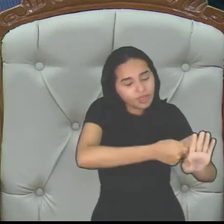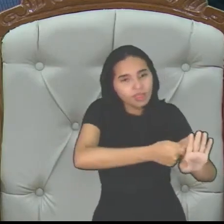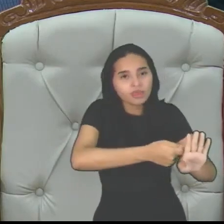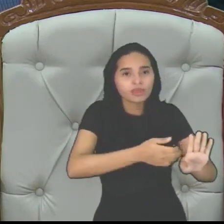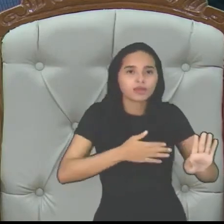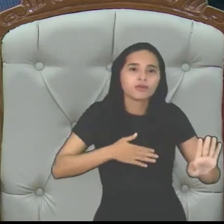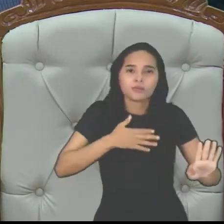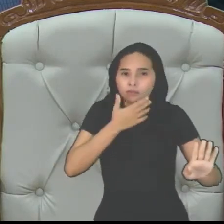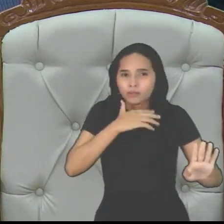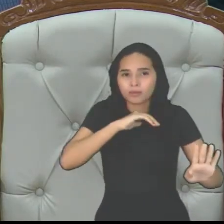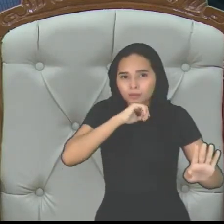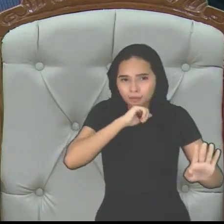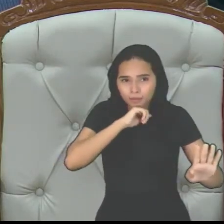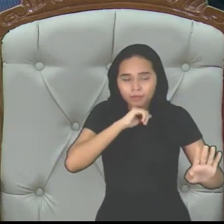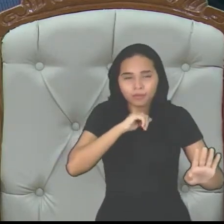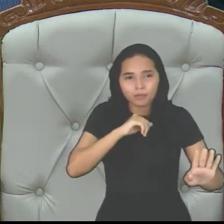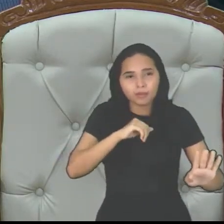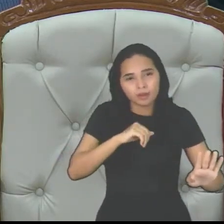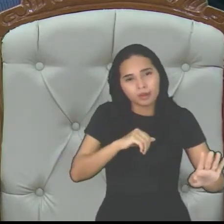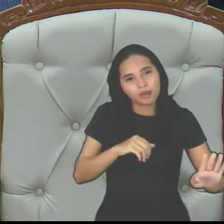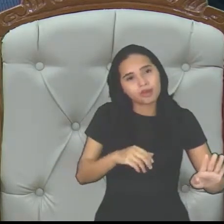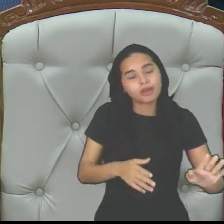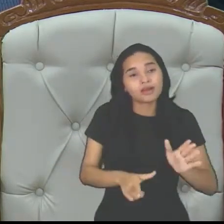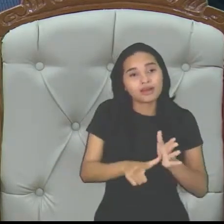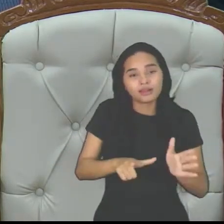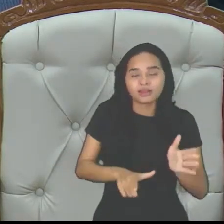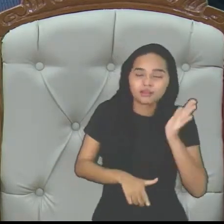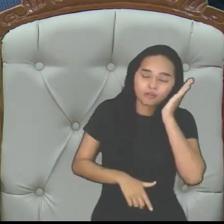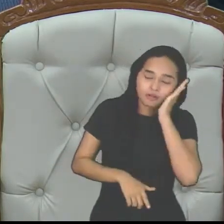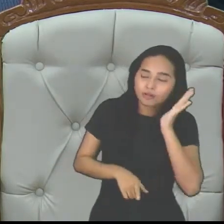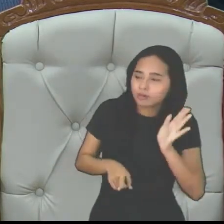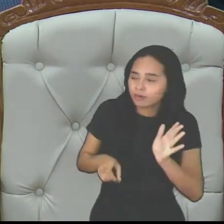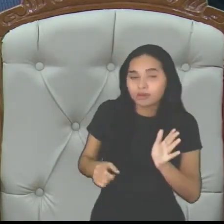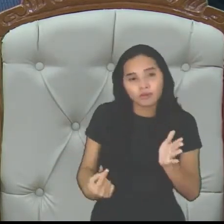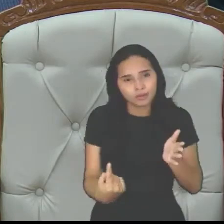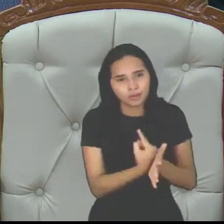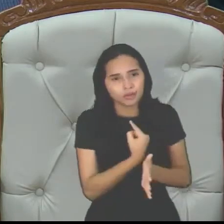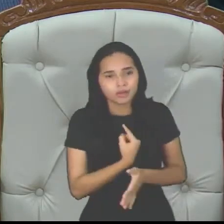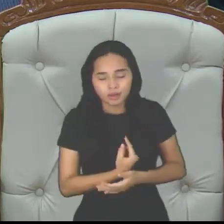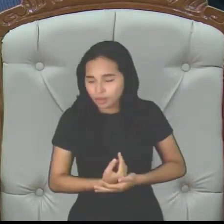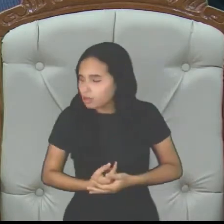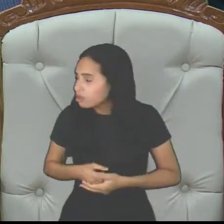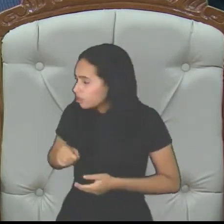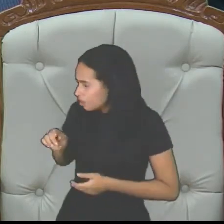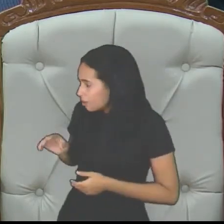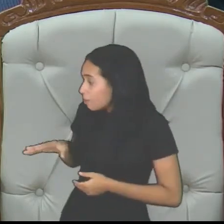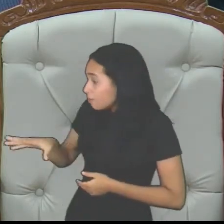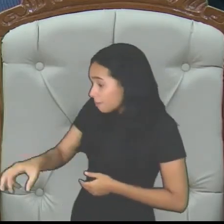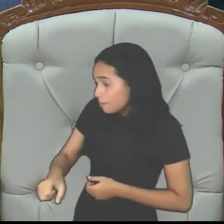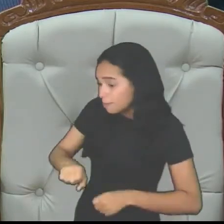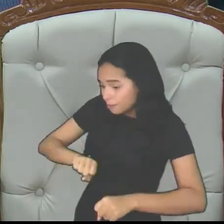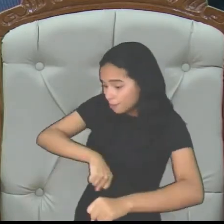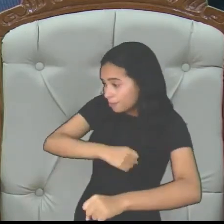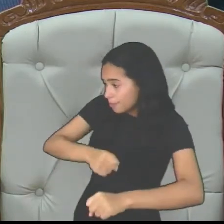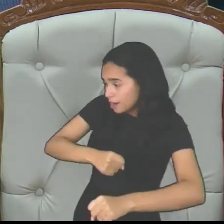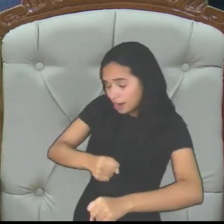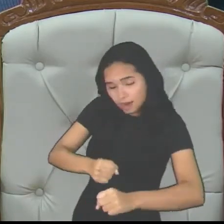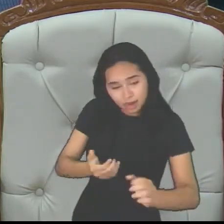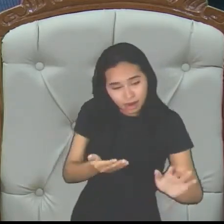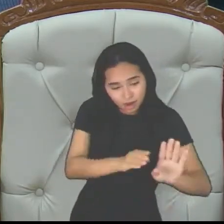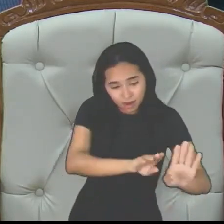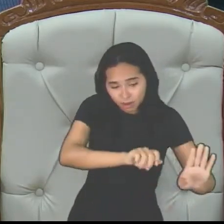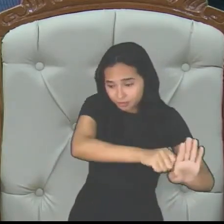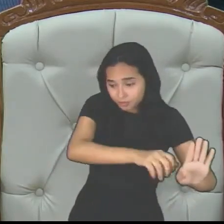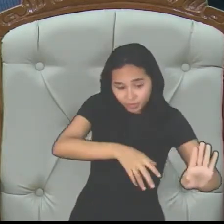dormir, me perguntava logo, colocou a panela no trinco da porta, e eu logo ia lá colocar a panela no trinco da porta. Para quê? Porque se